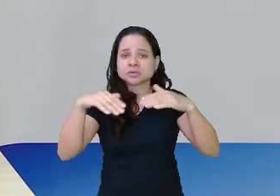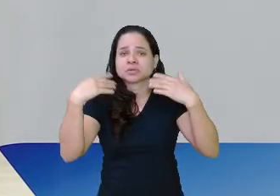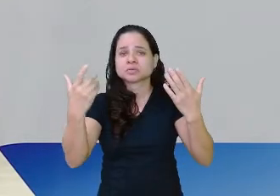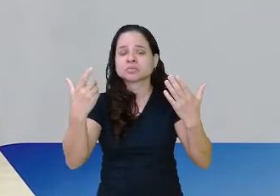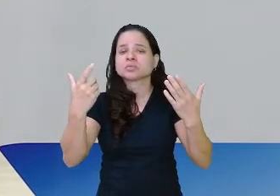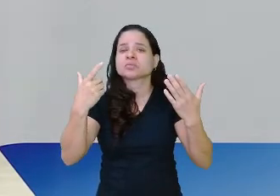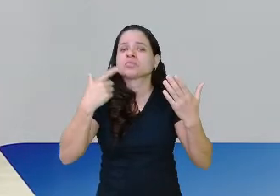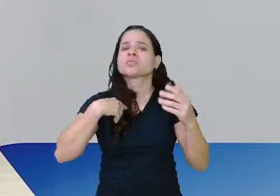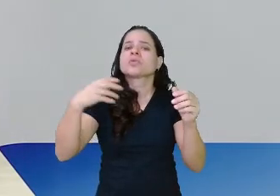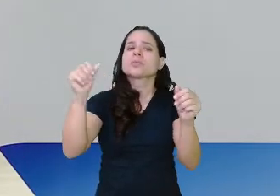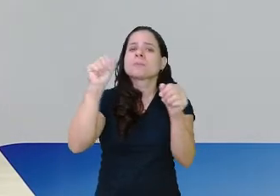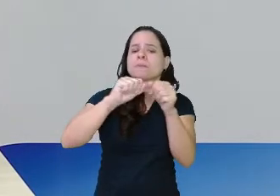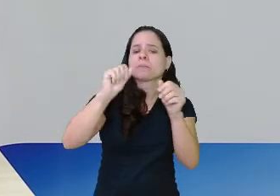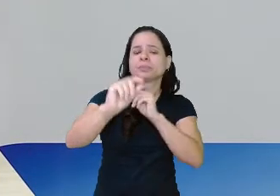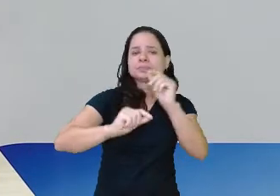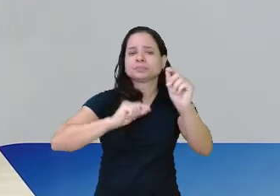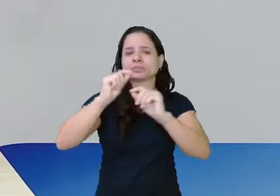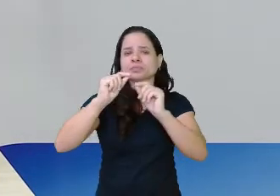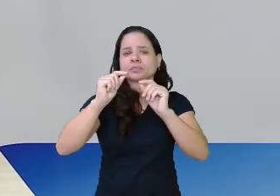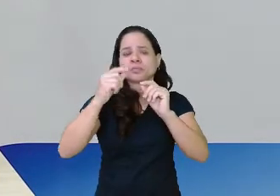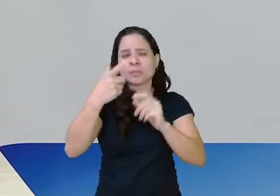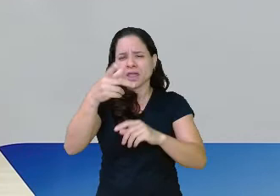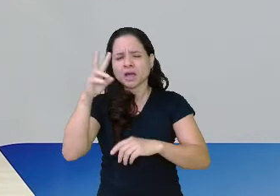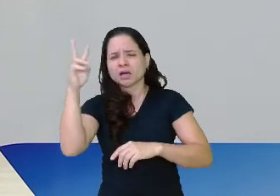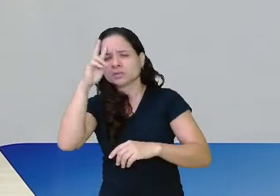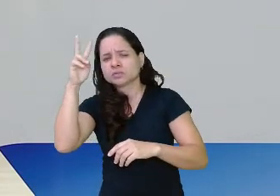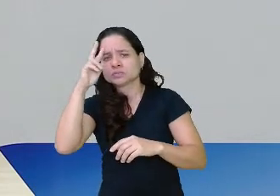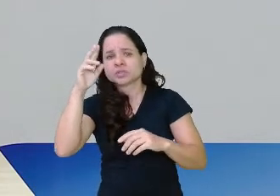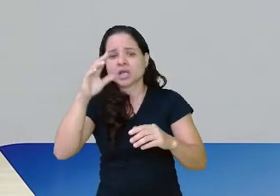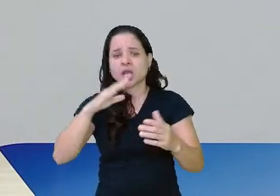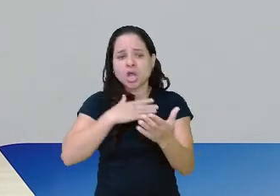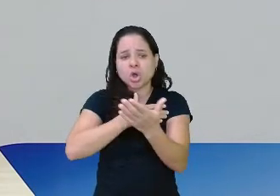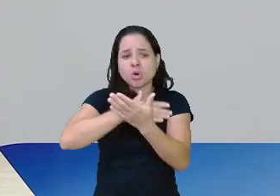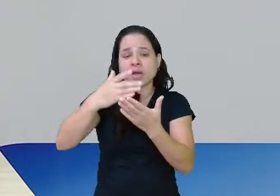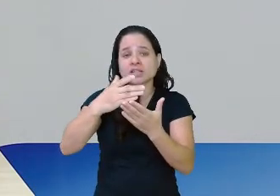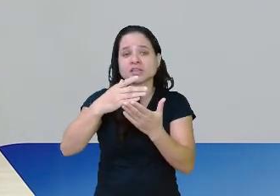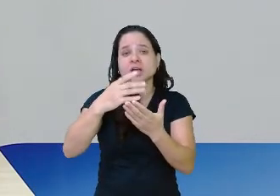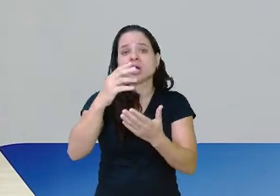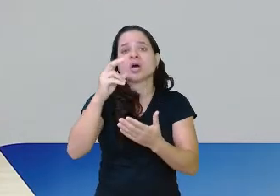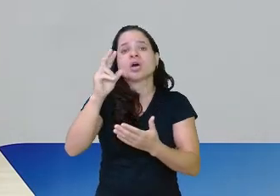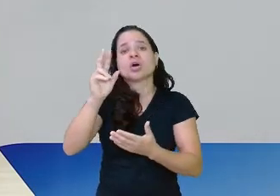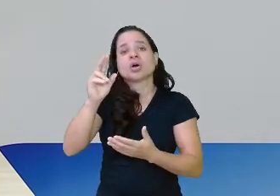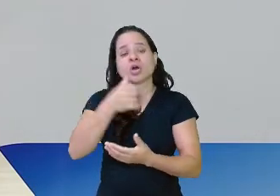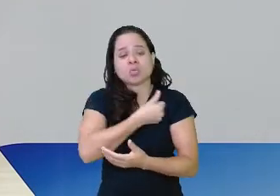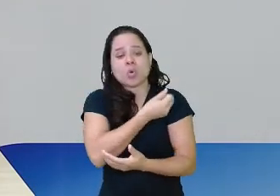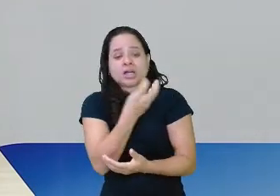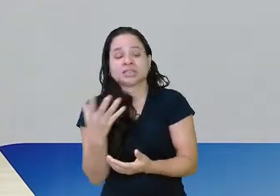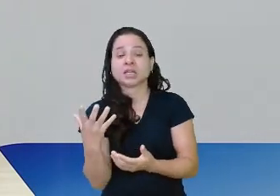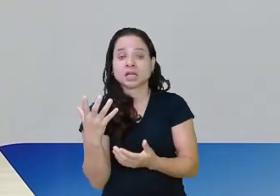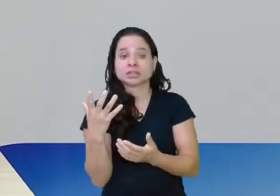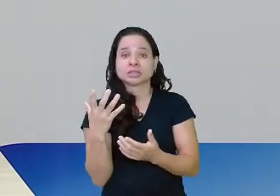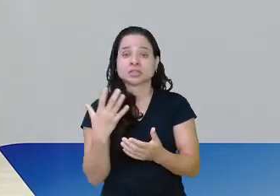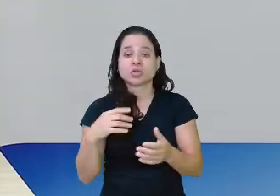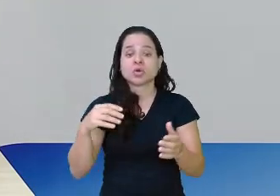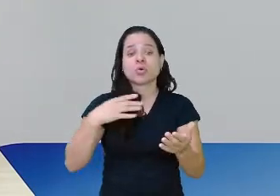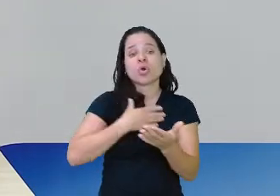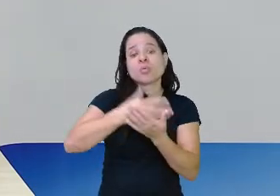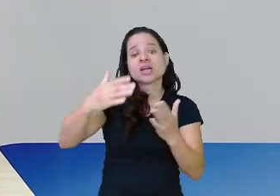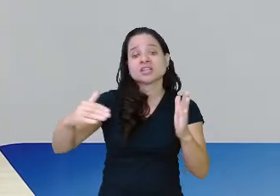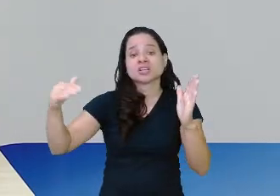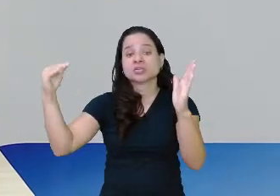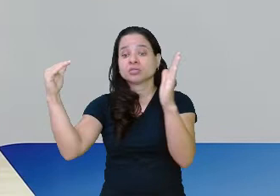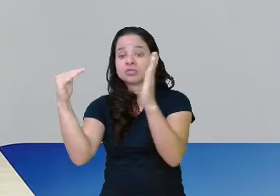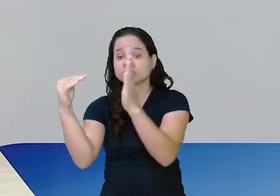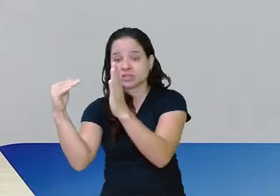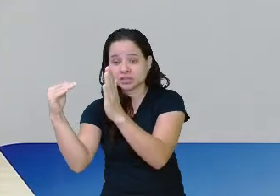eu vou fazendo, lembra, sempre começa das unidades, tá? Começa do final para o começo